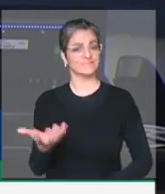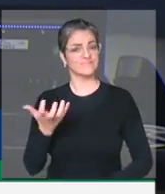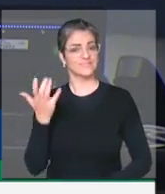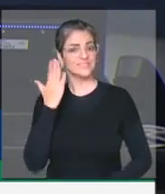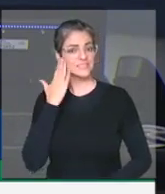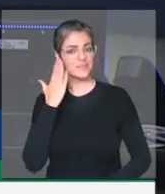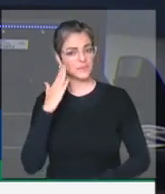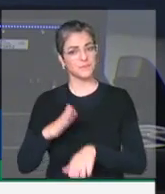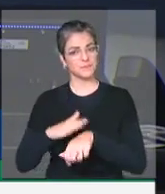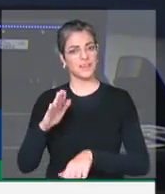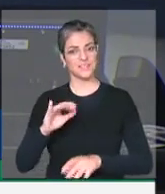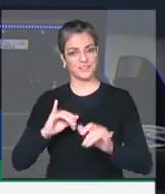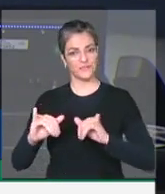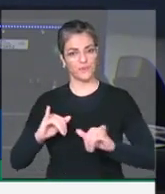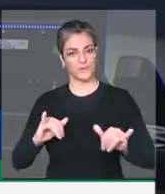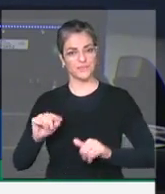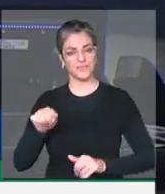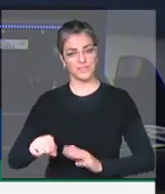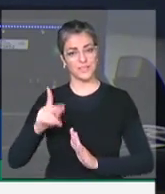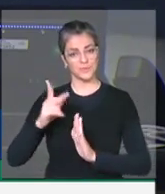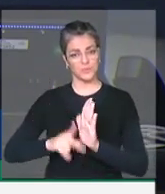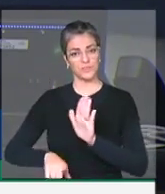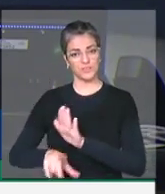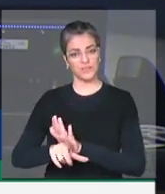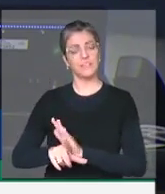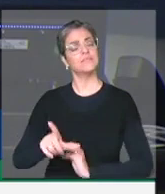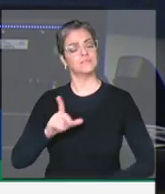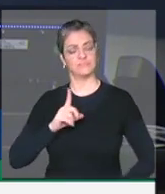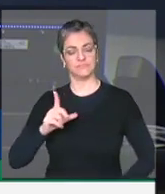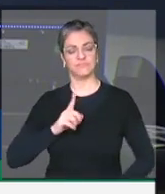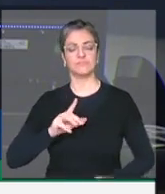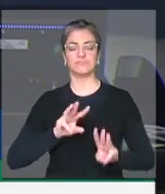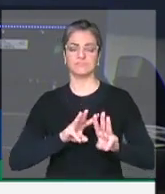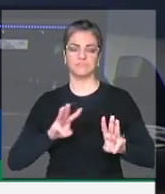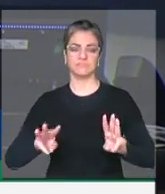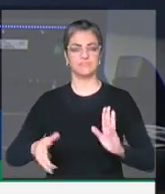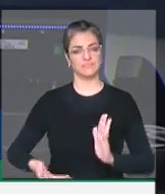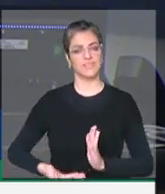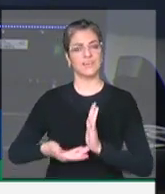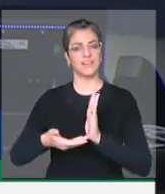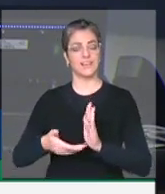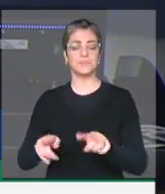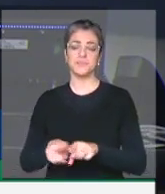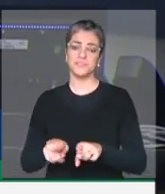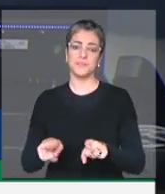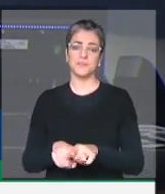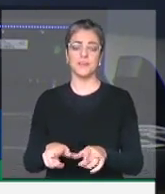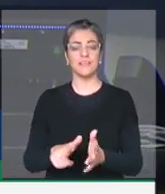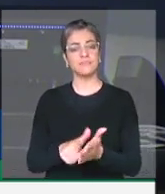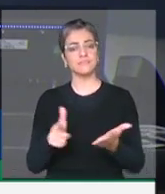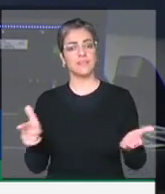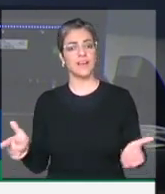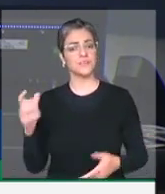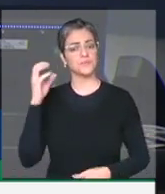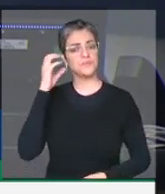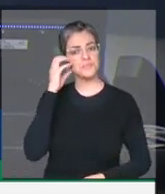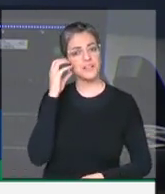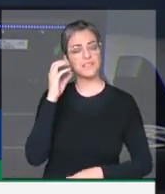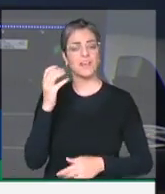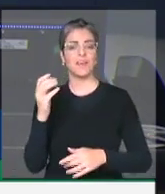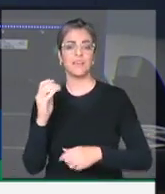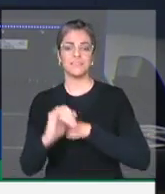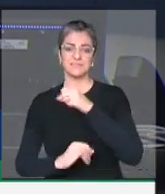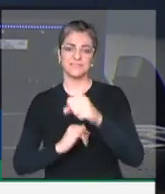mais informações sobre esse projeto de lei no site da Câmara dos Deputados e também nos noticiários da Rádio Câmara e da